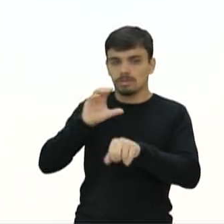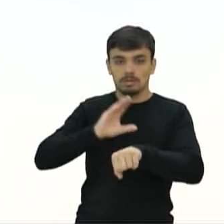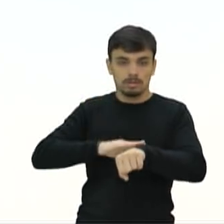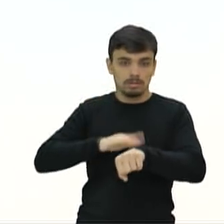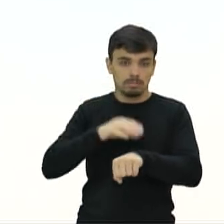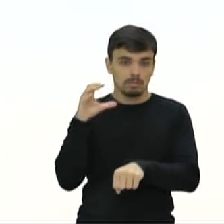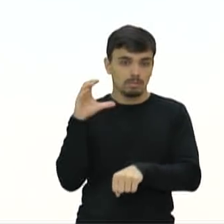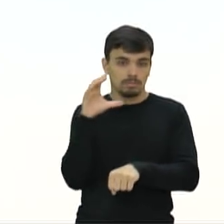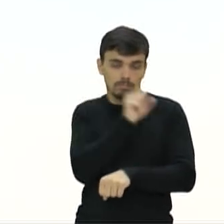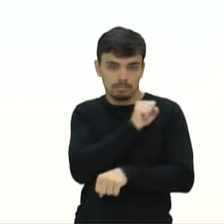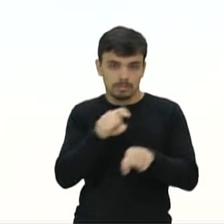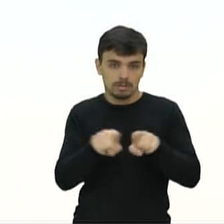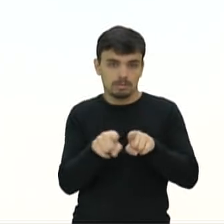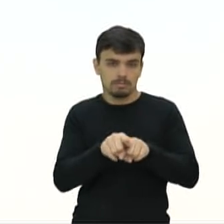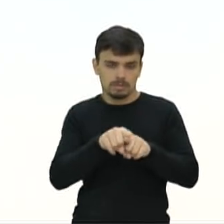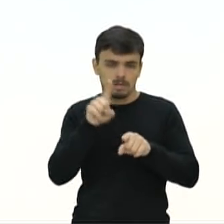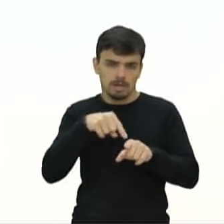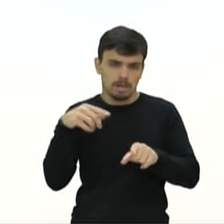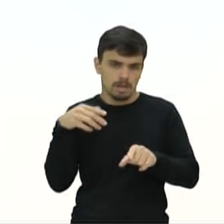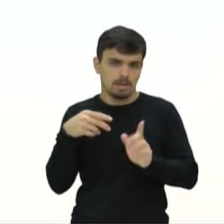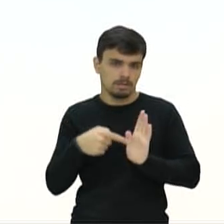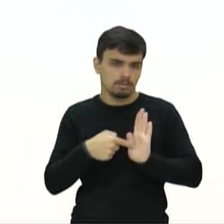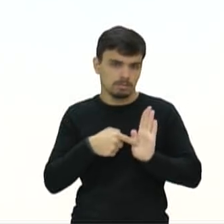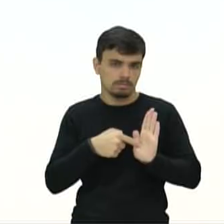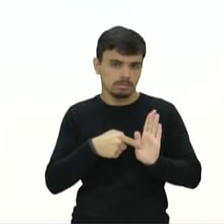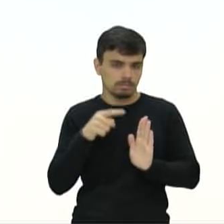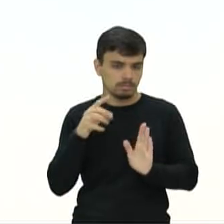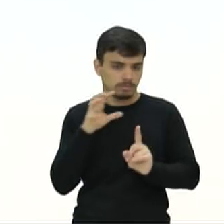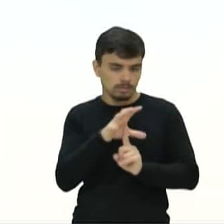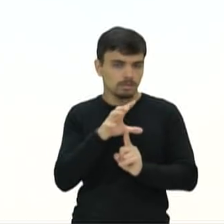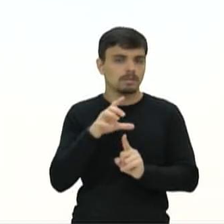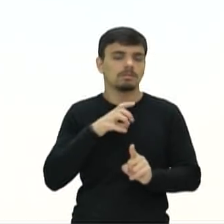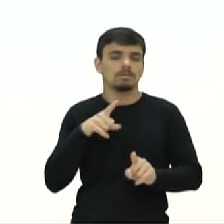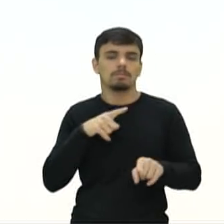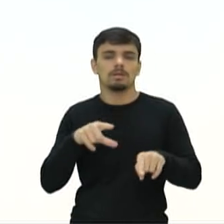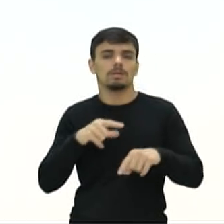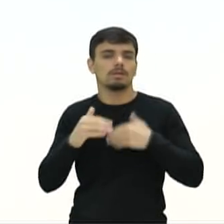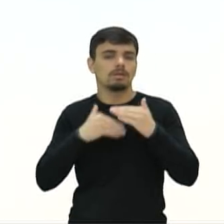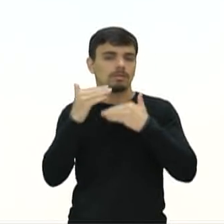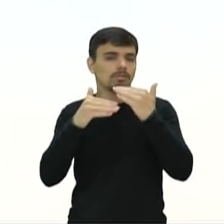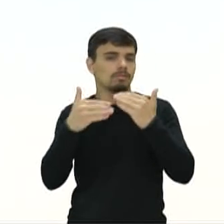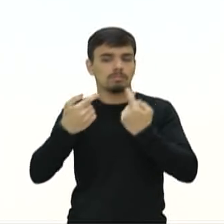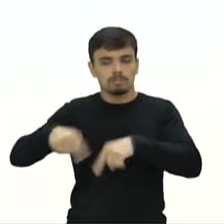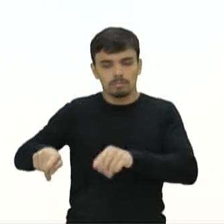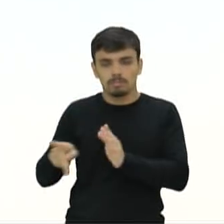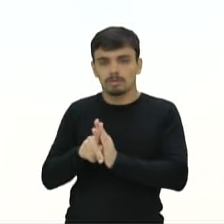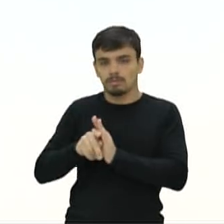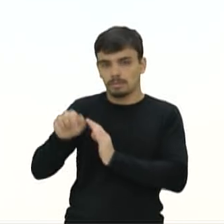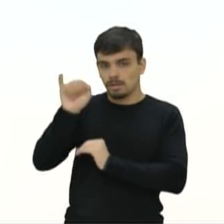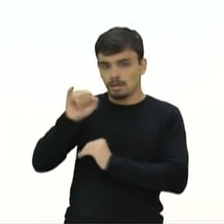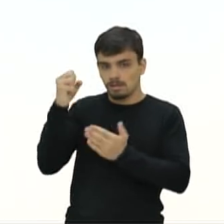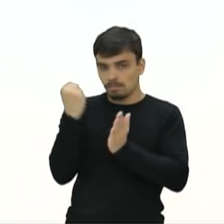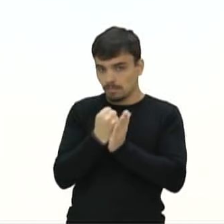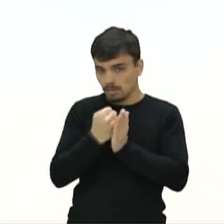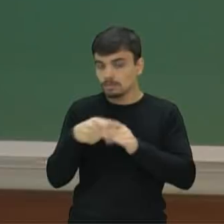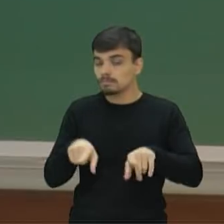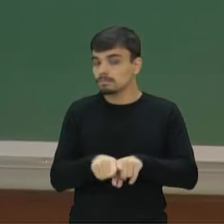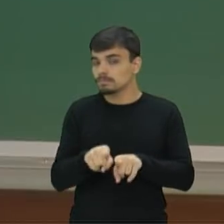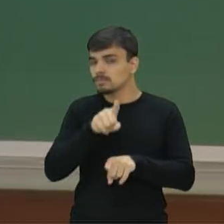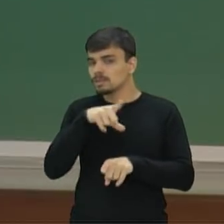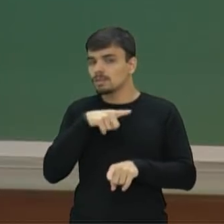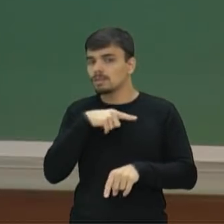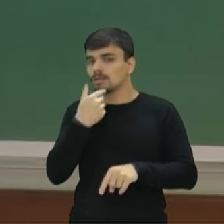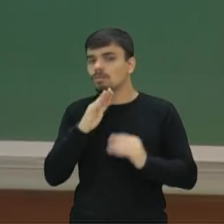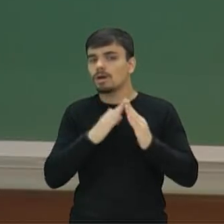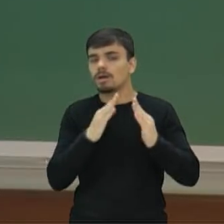curto, de forma proposital, mas sem comprometer a imagem da marca. Você deve ter na sua residência, por